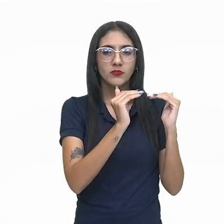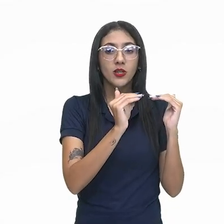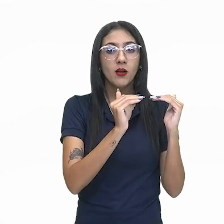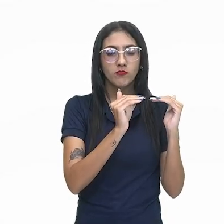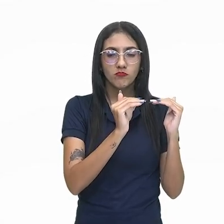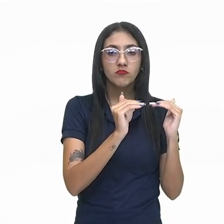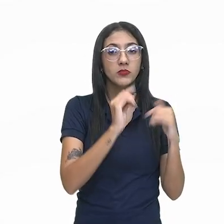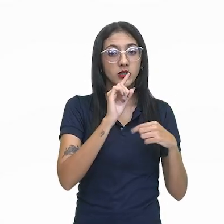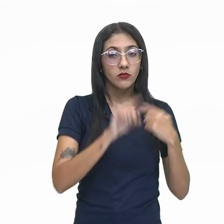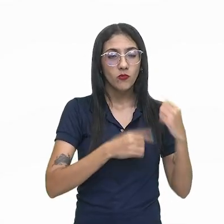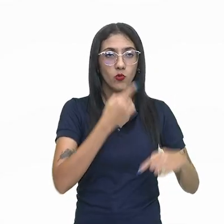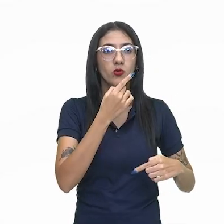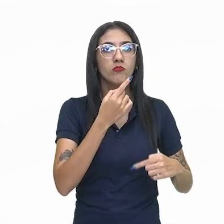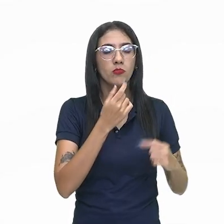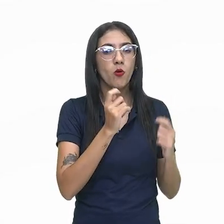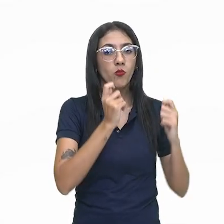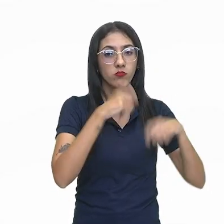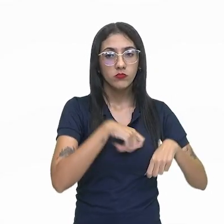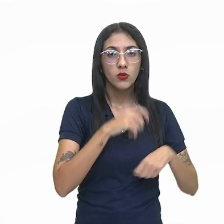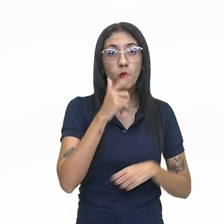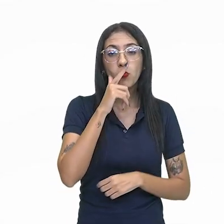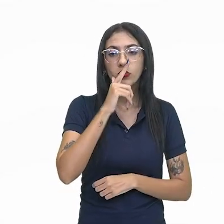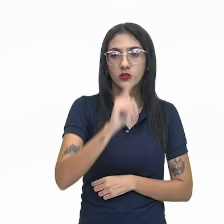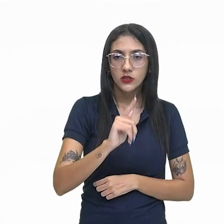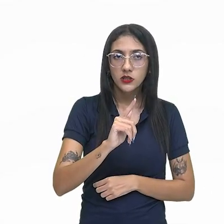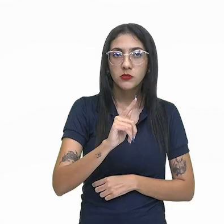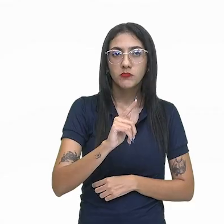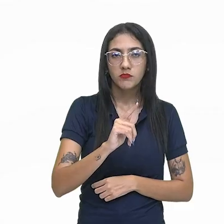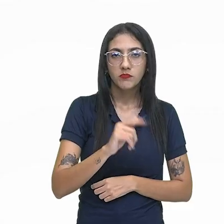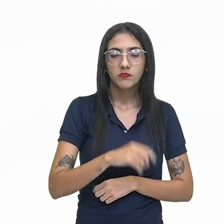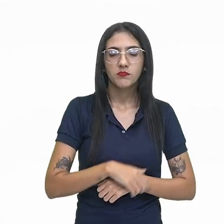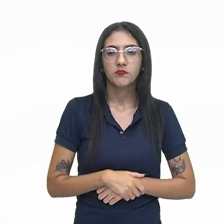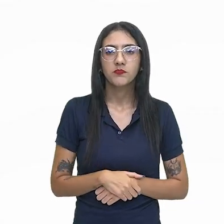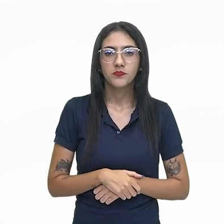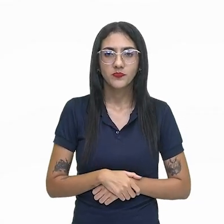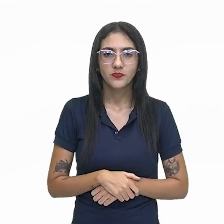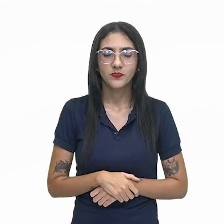um indivíduo que fazia a fermentação.